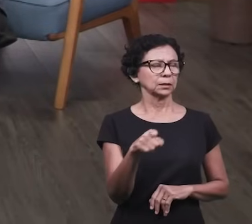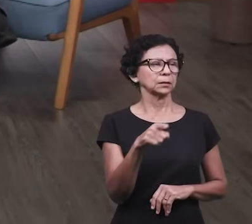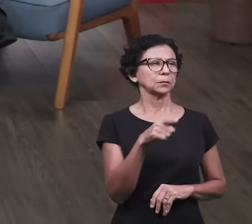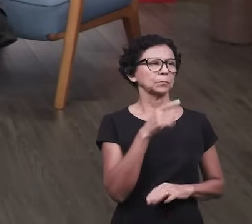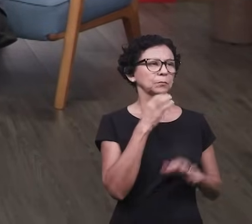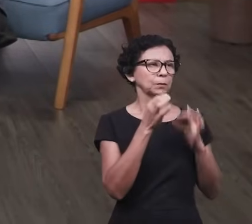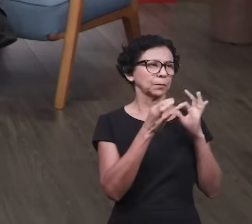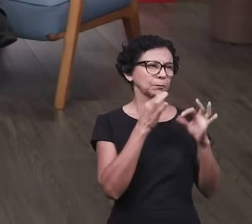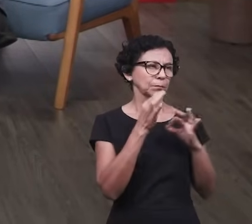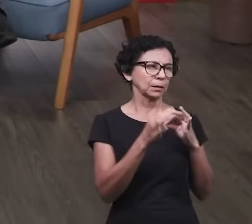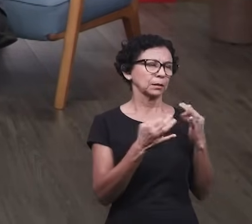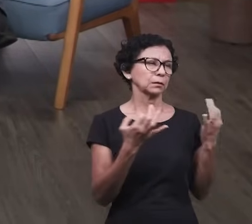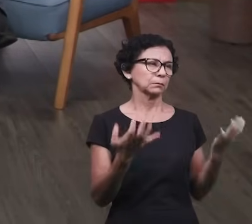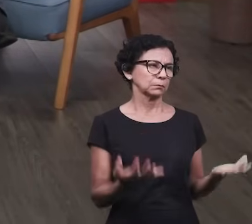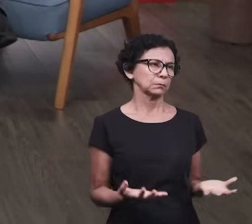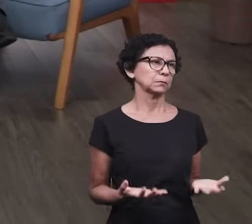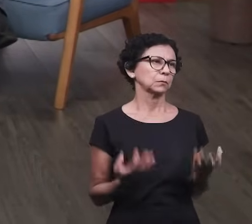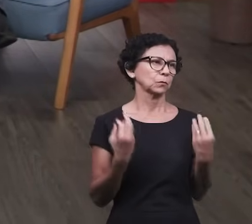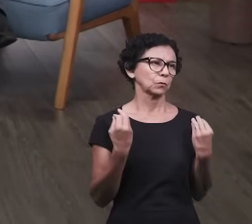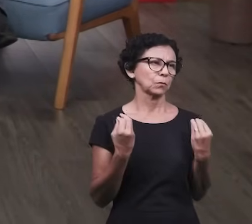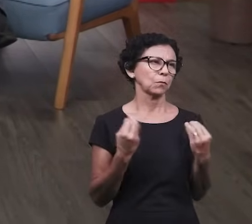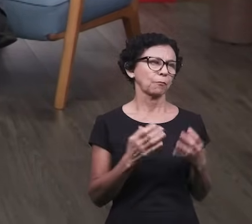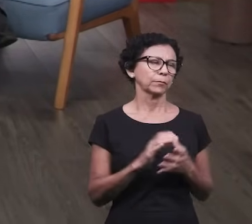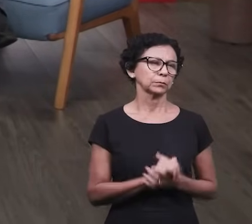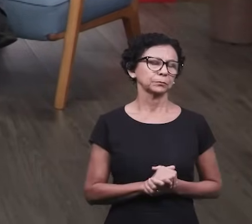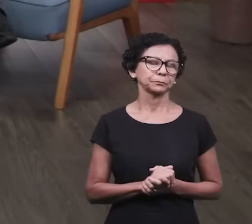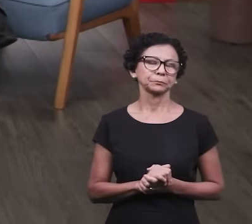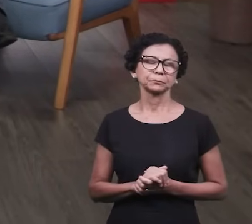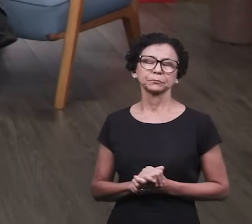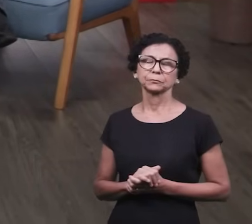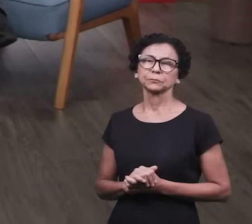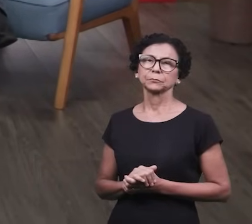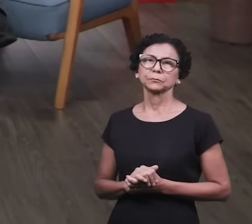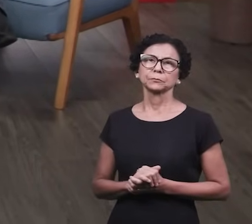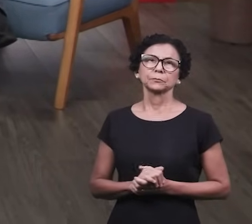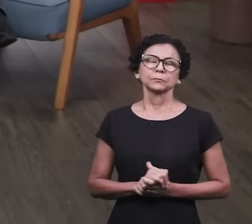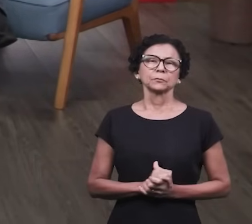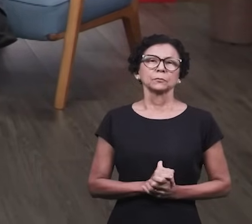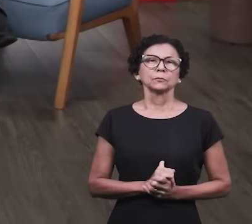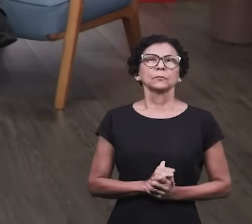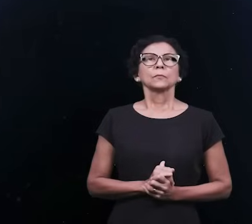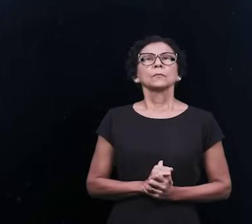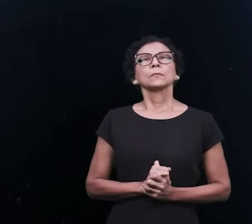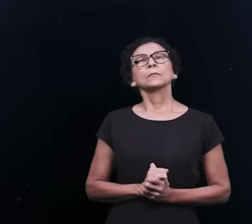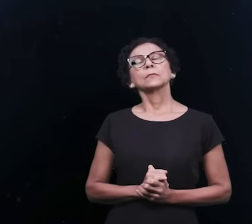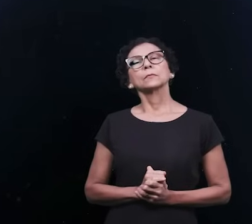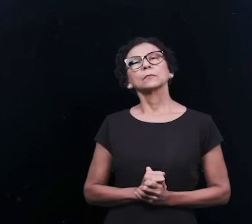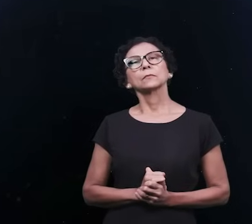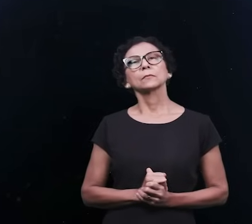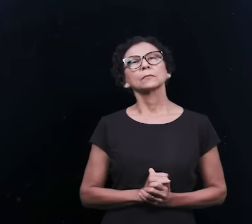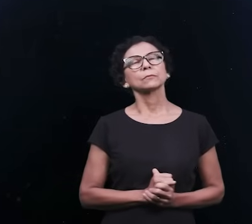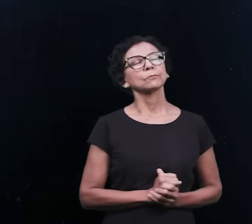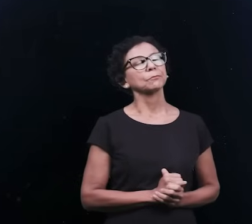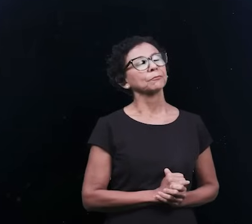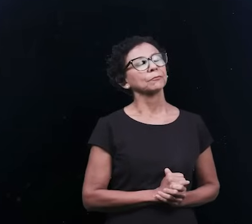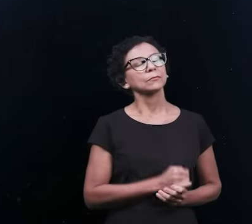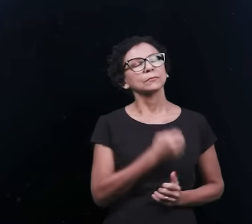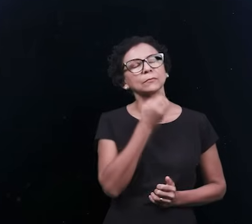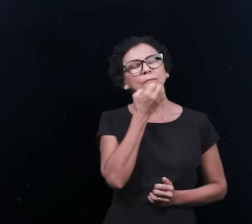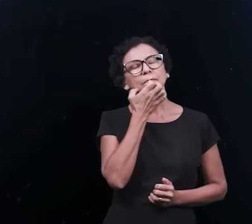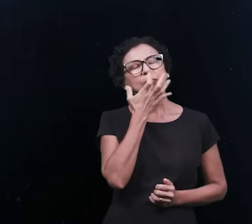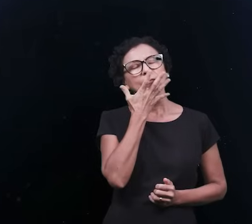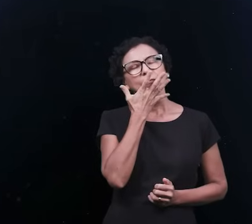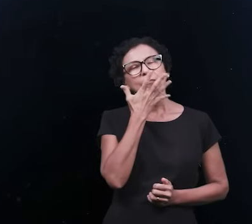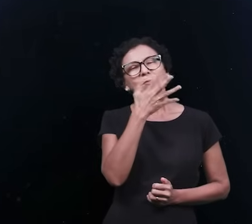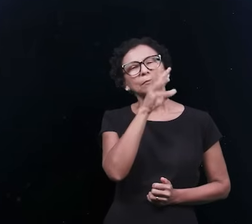o comentário, né, onde que nós aplicamos esse tema nesse texto. Cantares 1,3 diz assim: para cheirar são